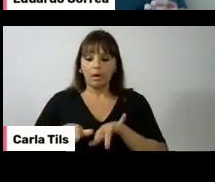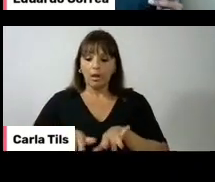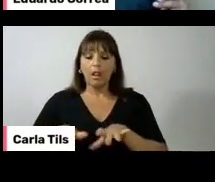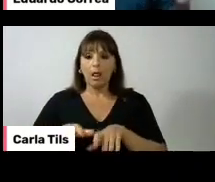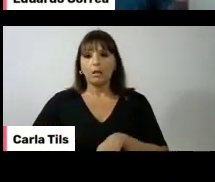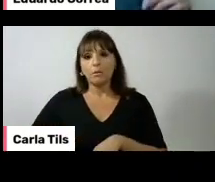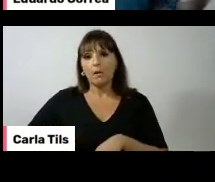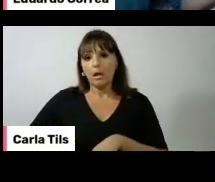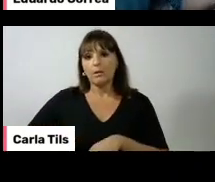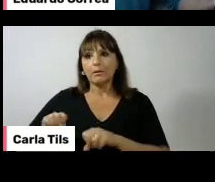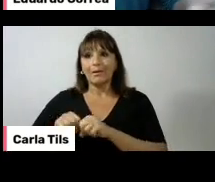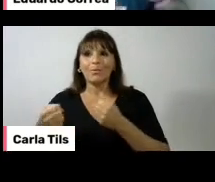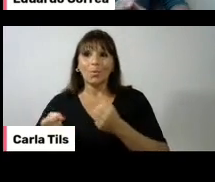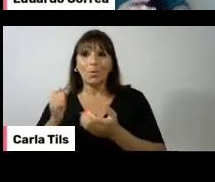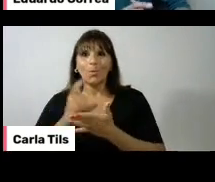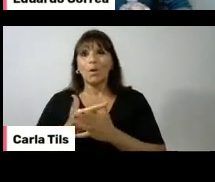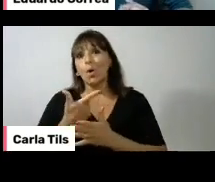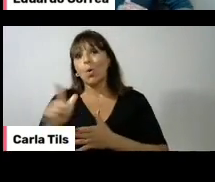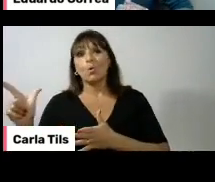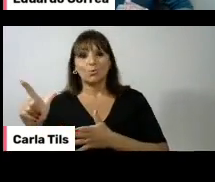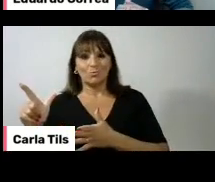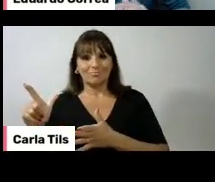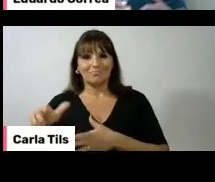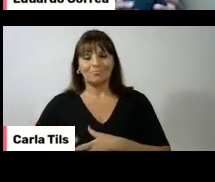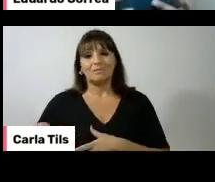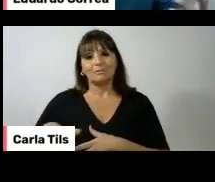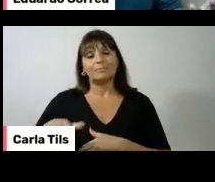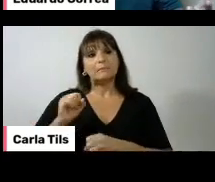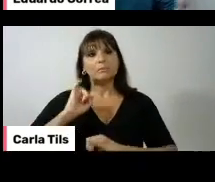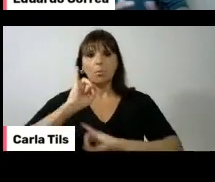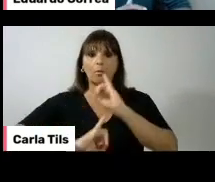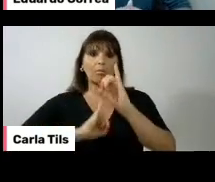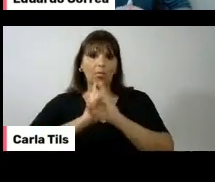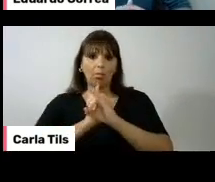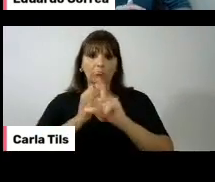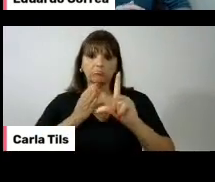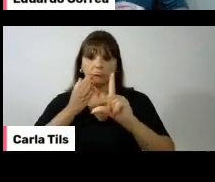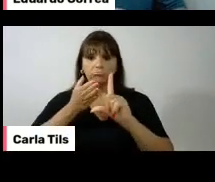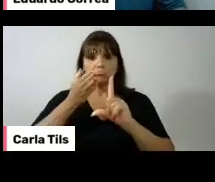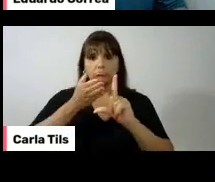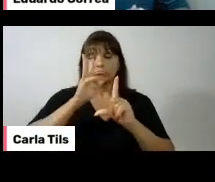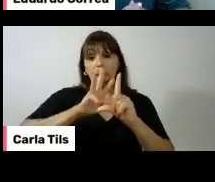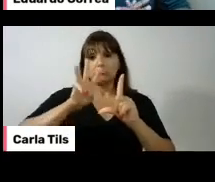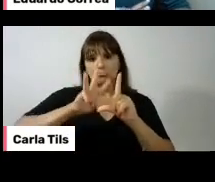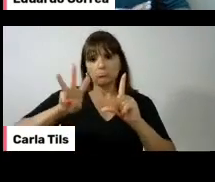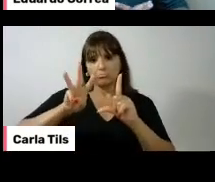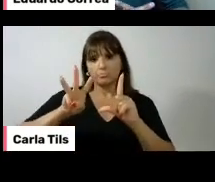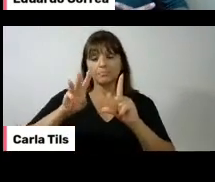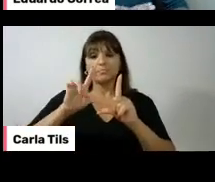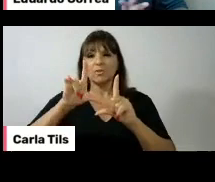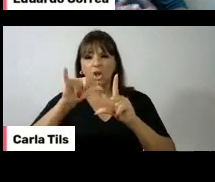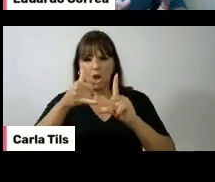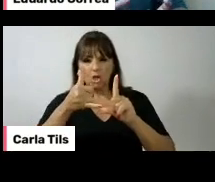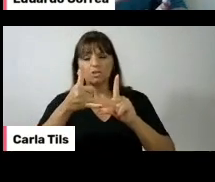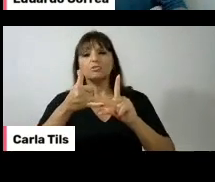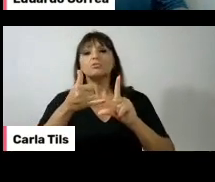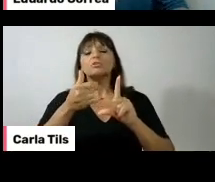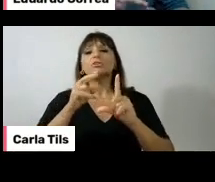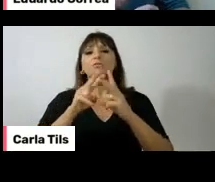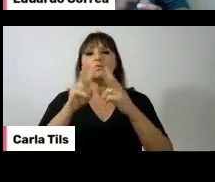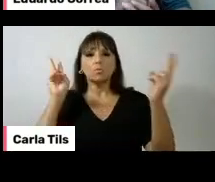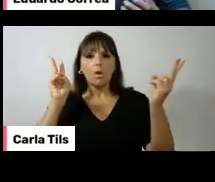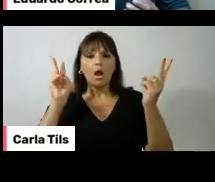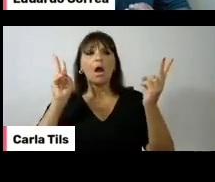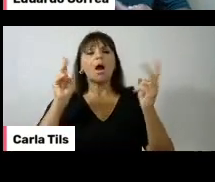mouse, só que eu preciso comprar ele online. E eu acesso o site de um e-commerce e procuro lá um mouse e consigo pegar